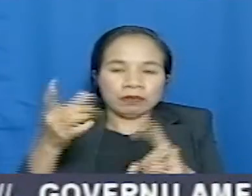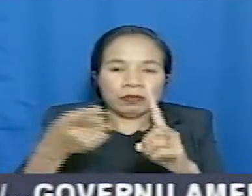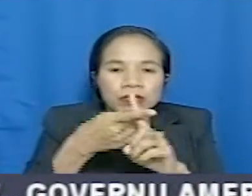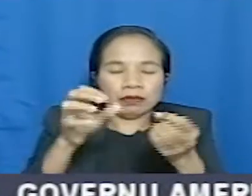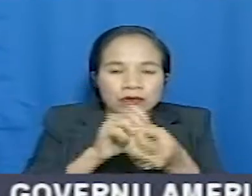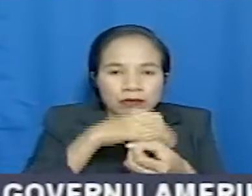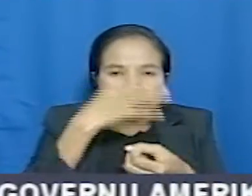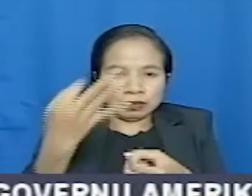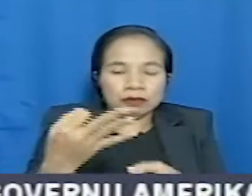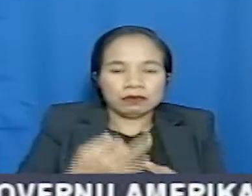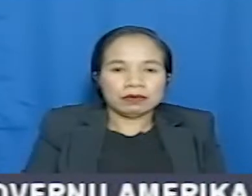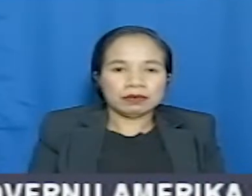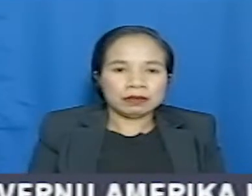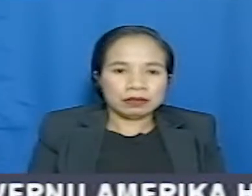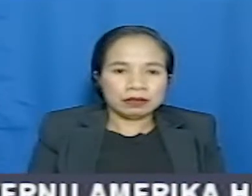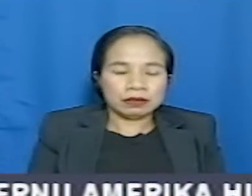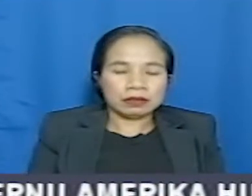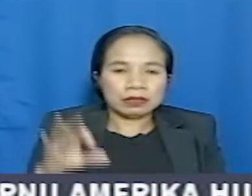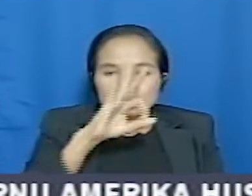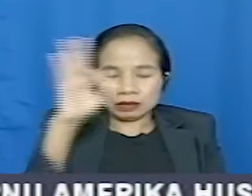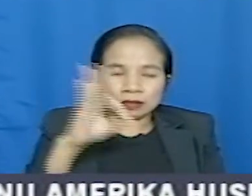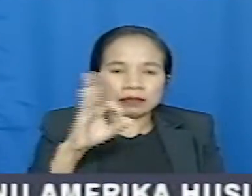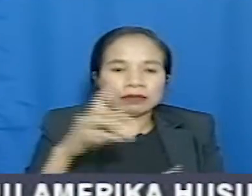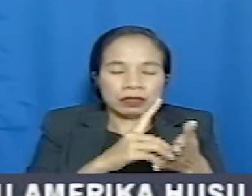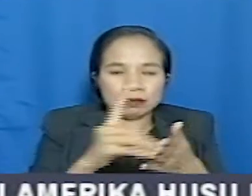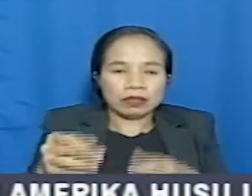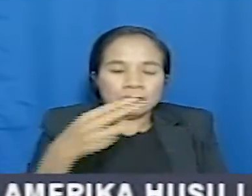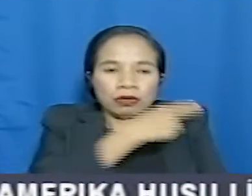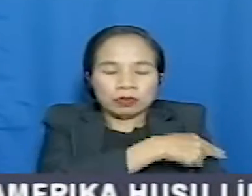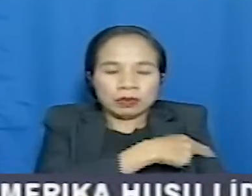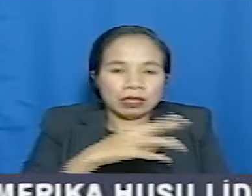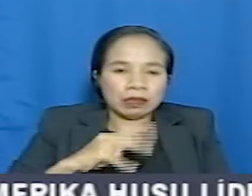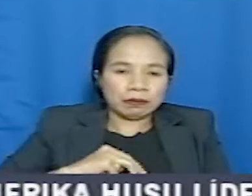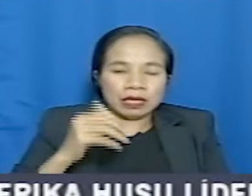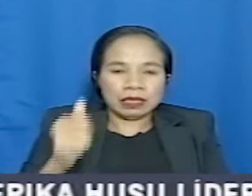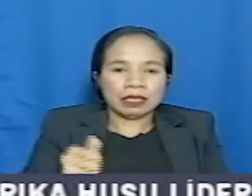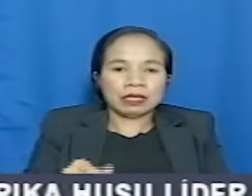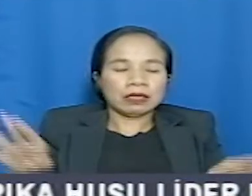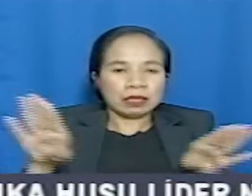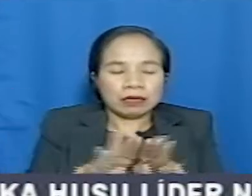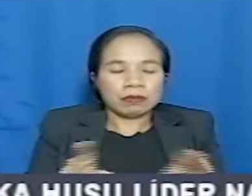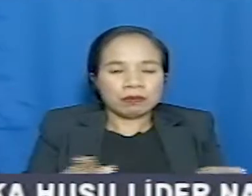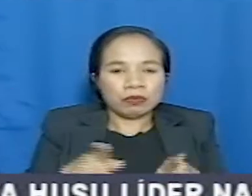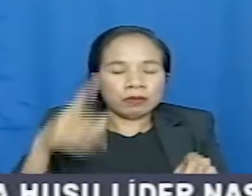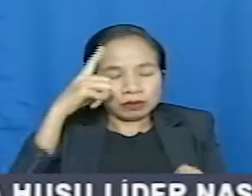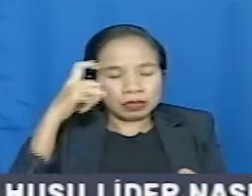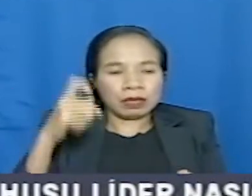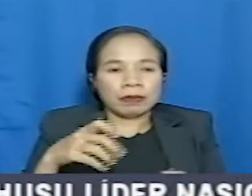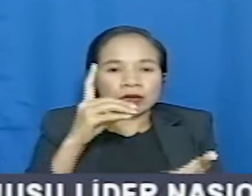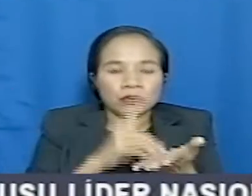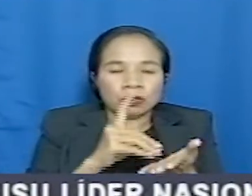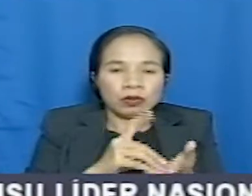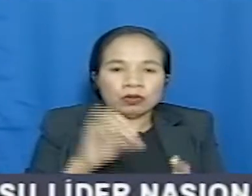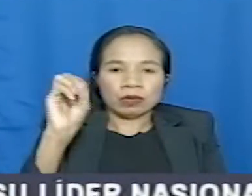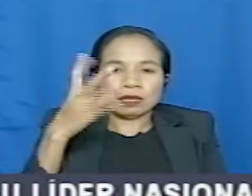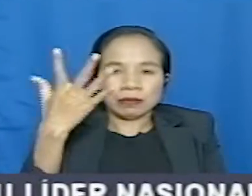COVID-19. Ha hu sexta-feira semana ne Hospital Referral Maliana provisório ta capa público tama médico na Insanulu Raseng 5